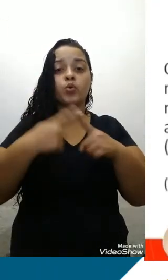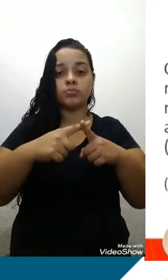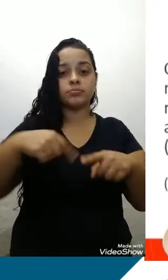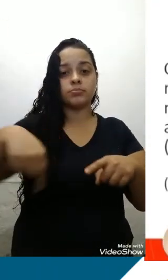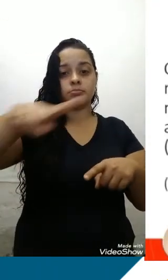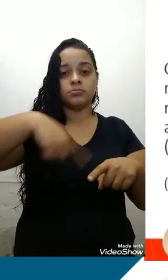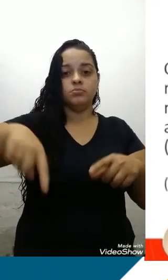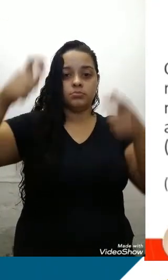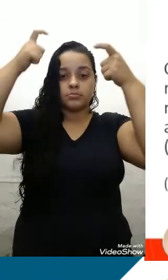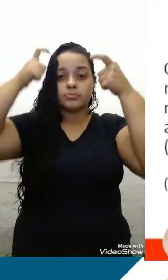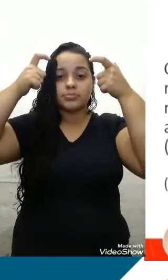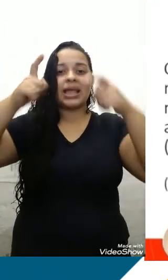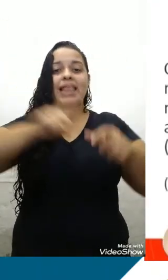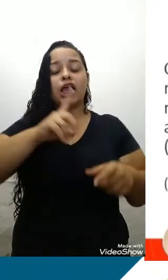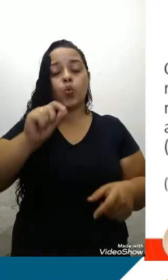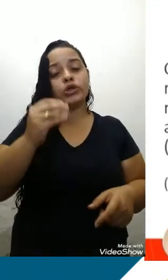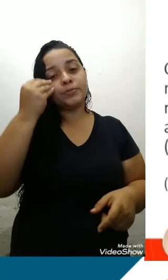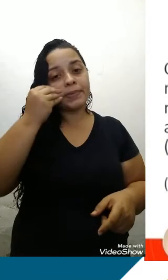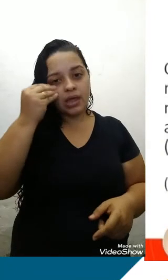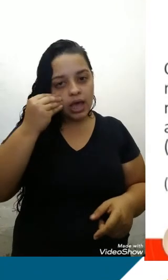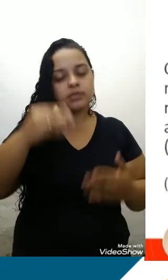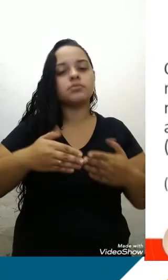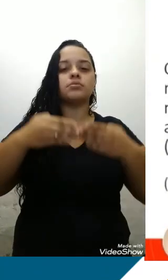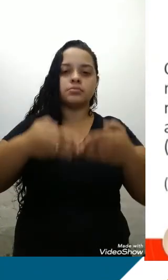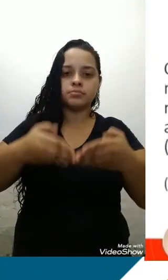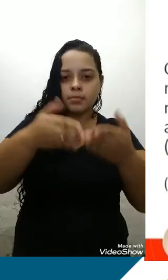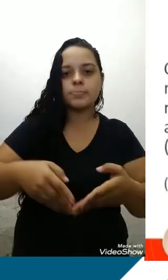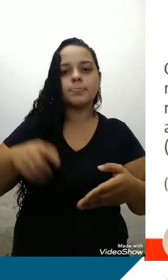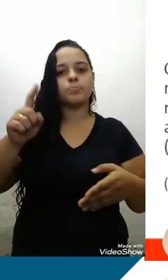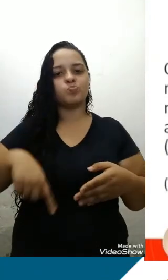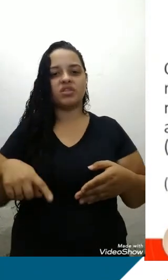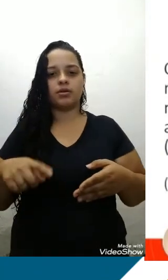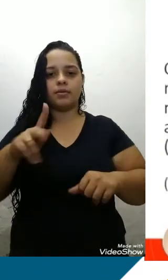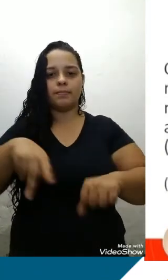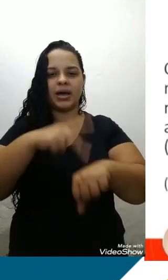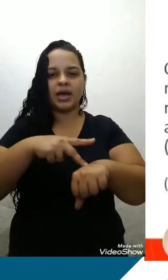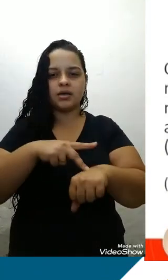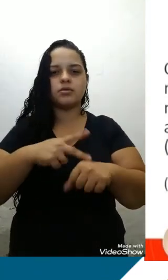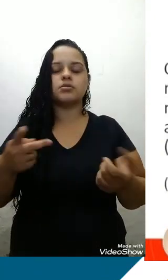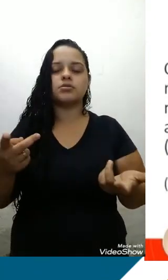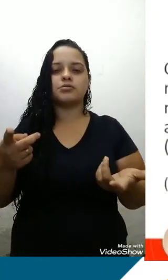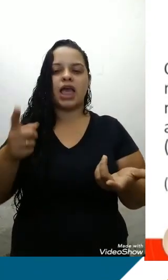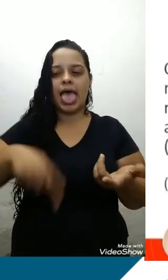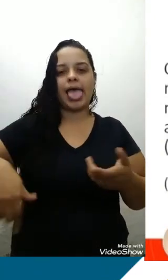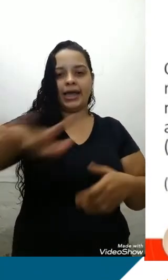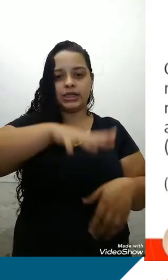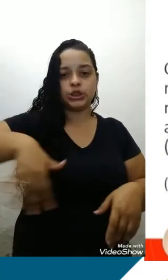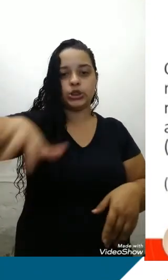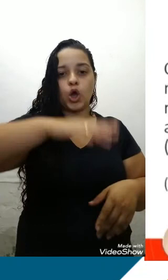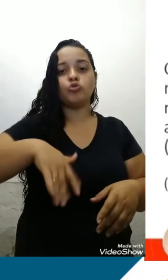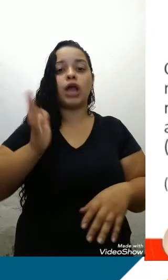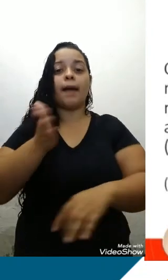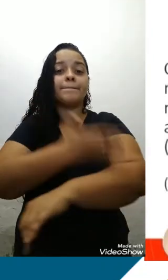reinos, além de ter experiência nas navegações, né, serem países, serem estados, né, serem regiões que